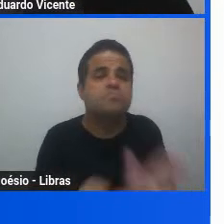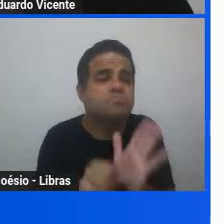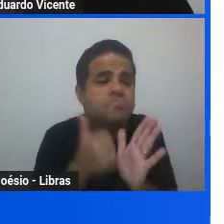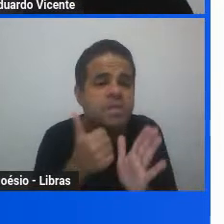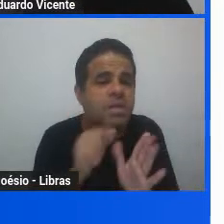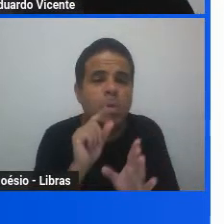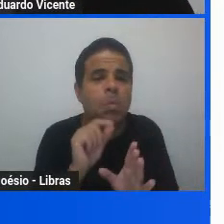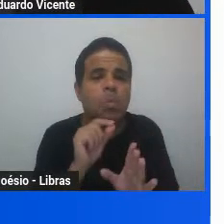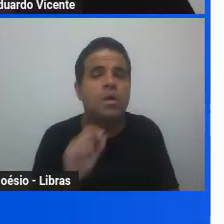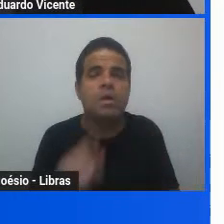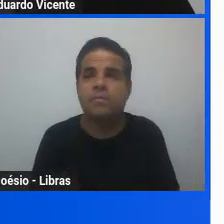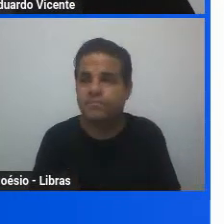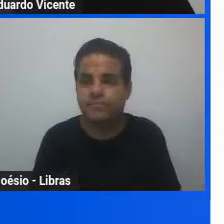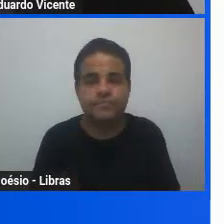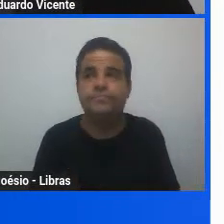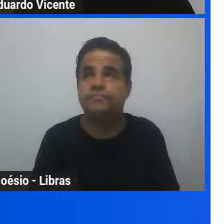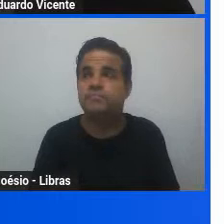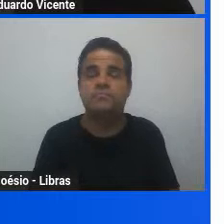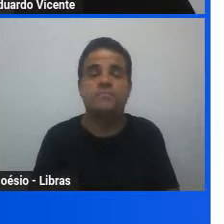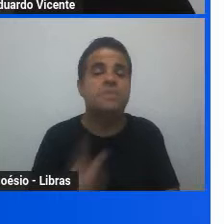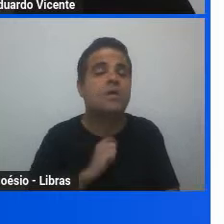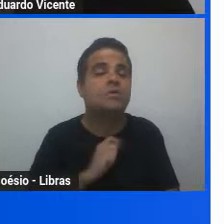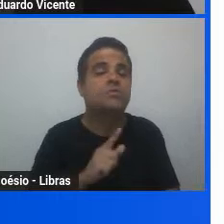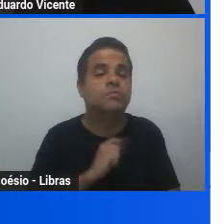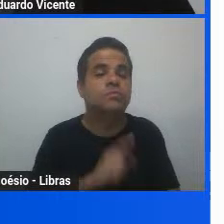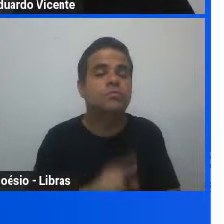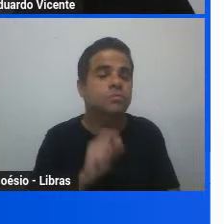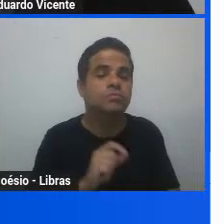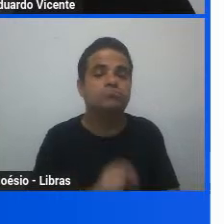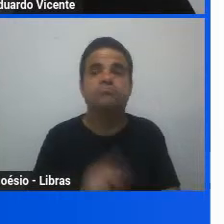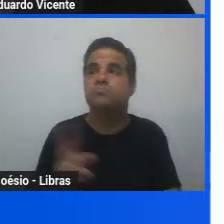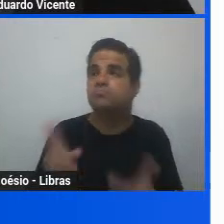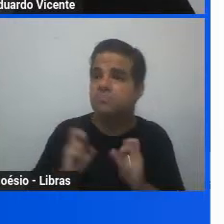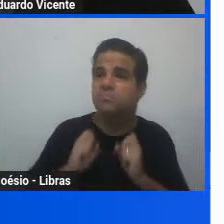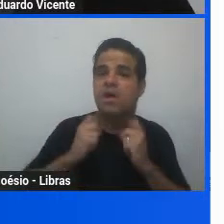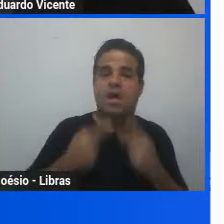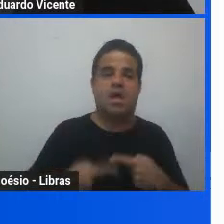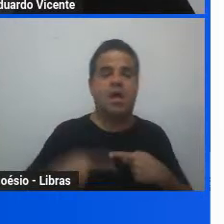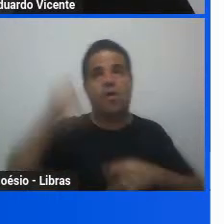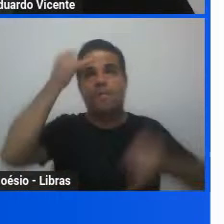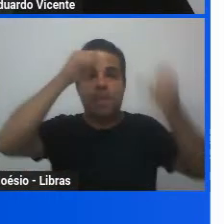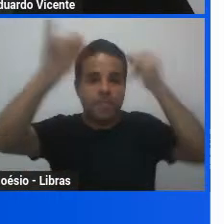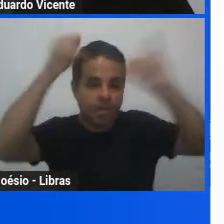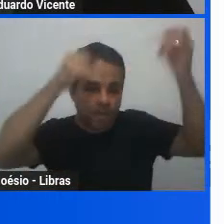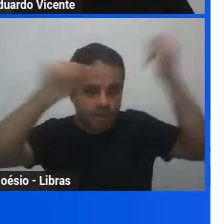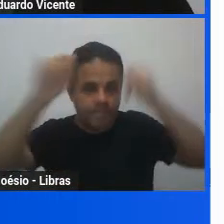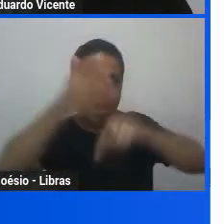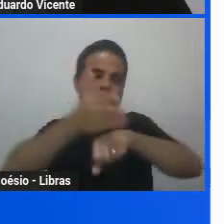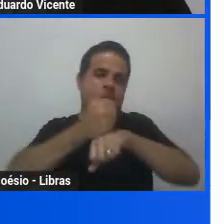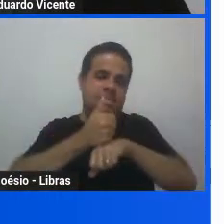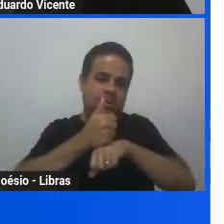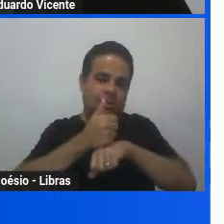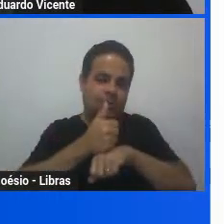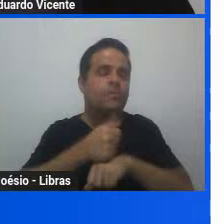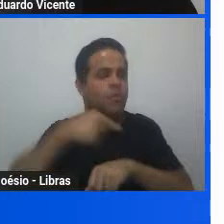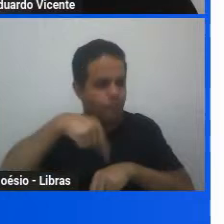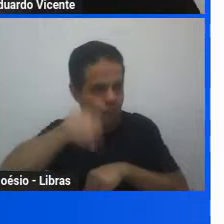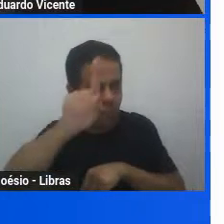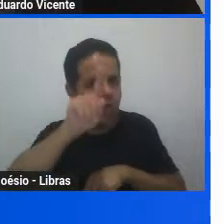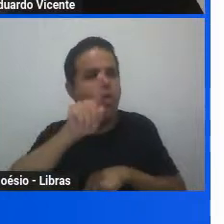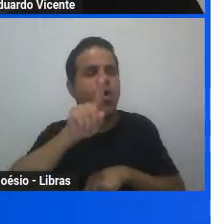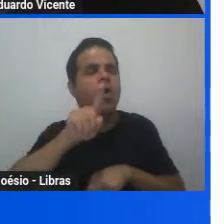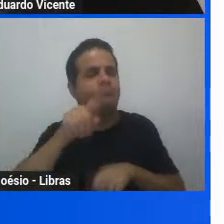aí. Em azulzinho está escrito reconhecimento e prevenção precoce. Eu vou